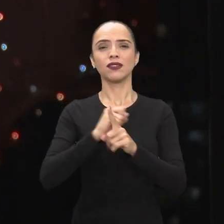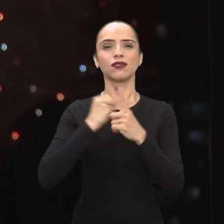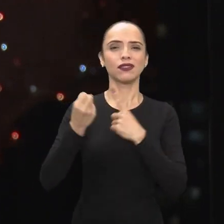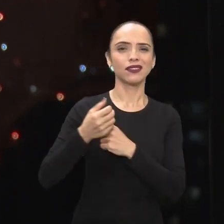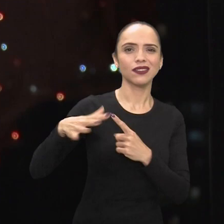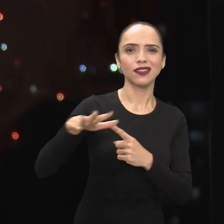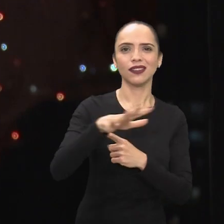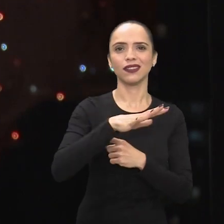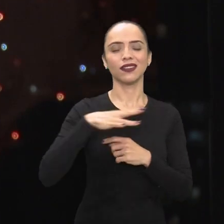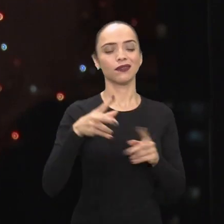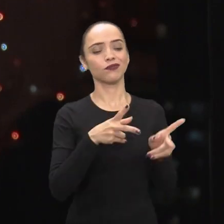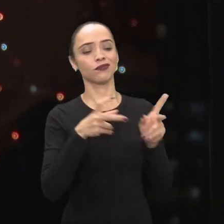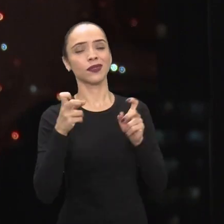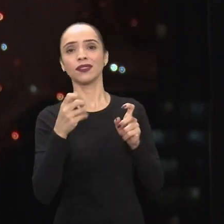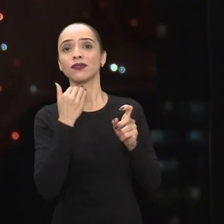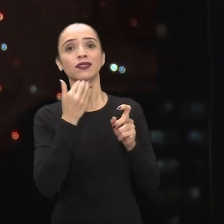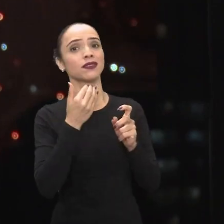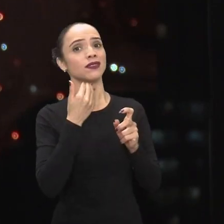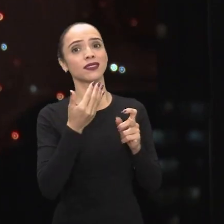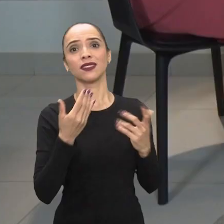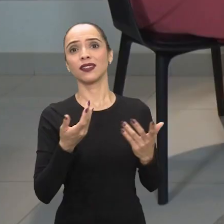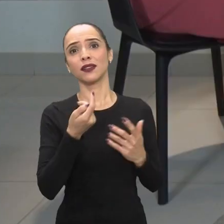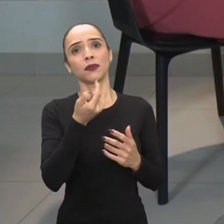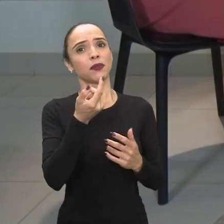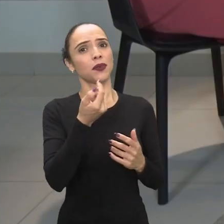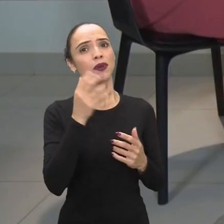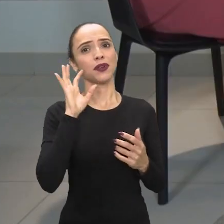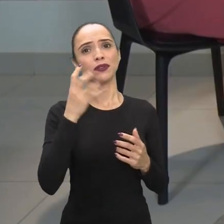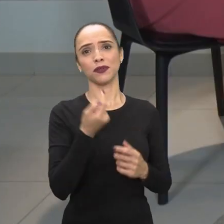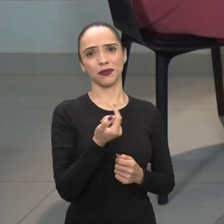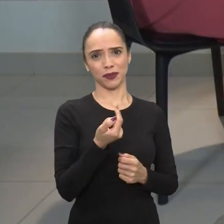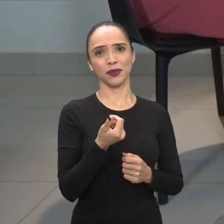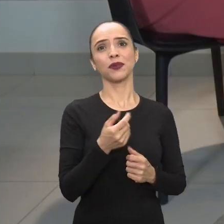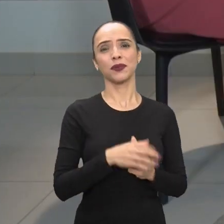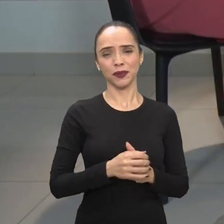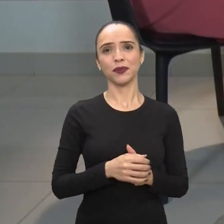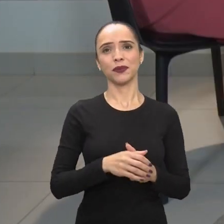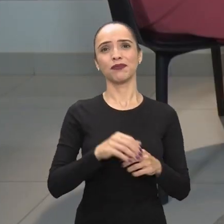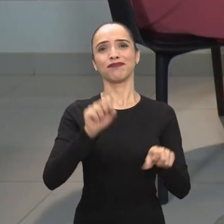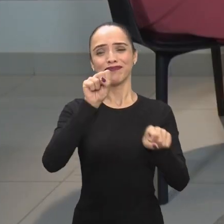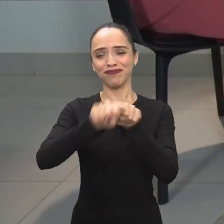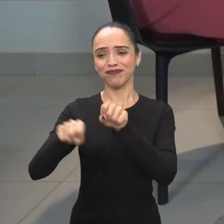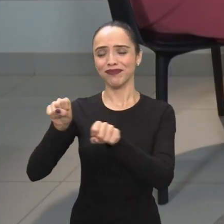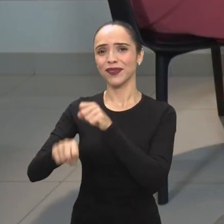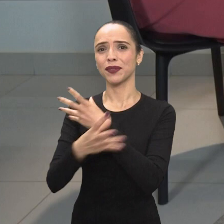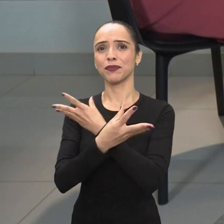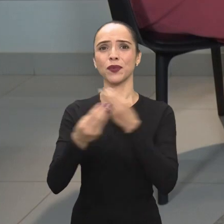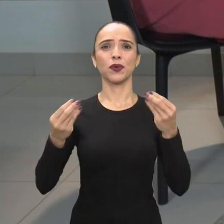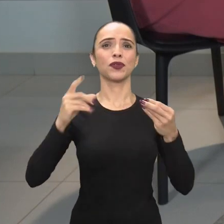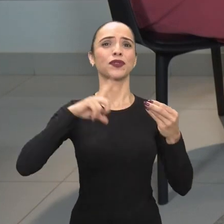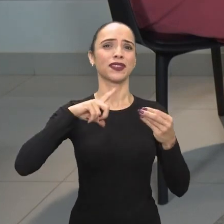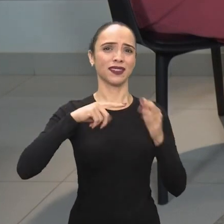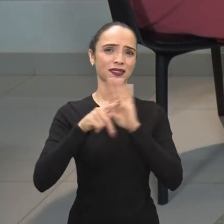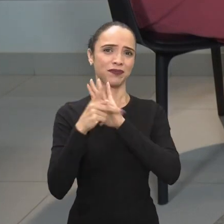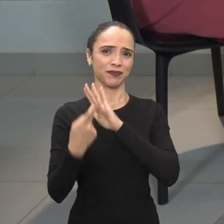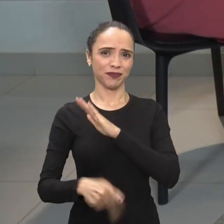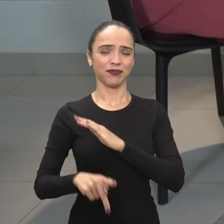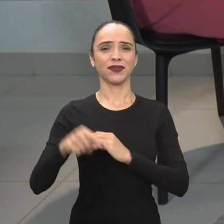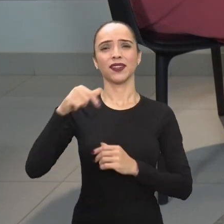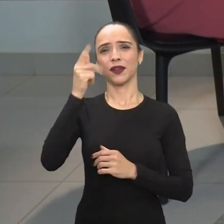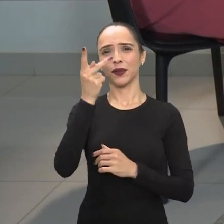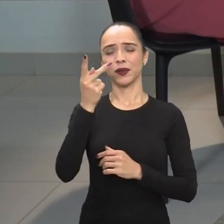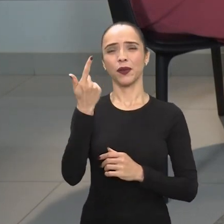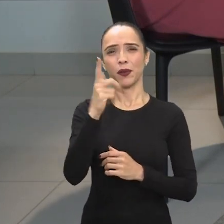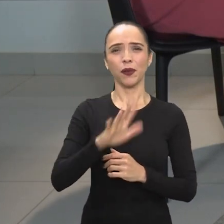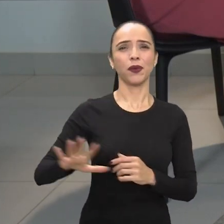da sociedade a questão dos homicídios e também eu acho que Goiás tem que trabalhar com a um problema